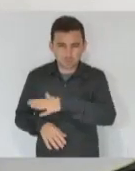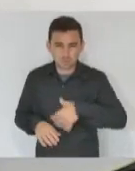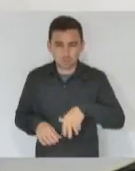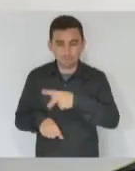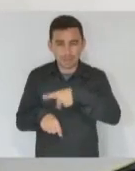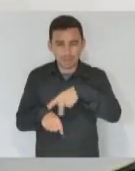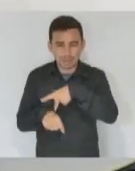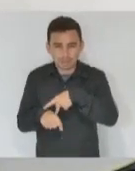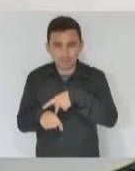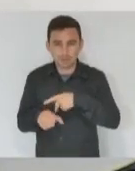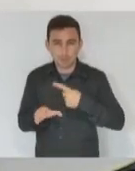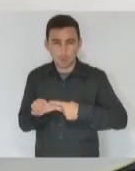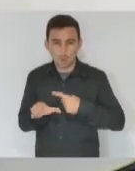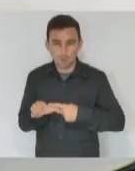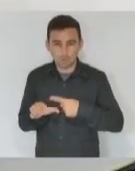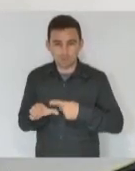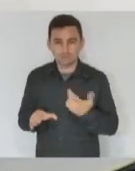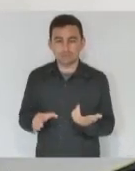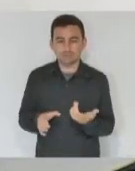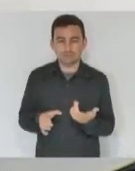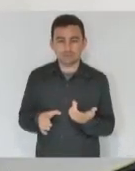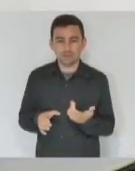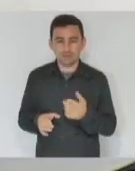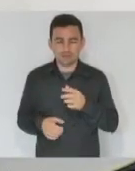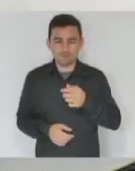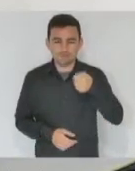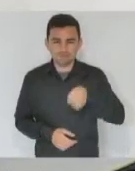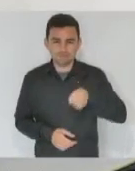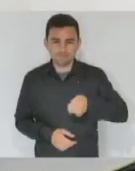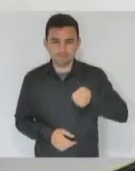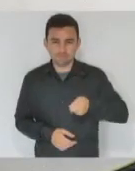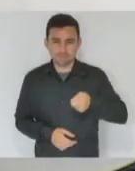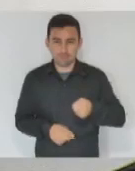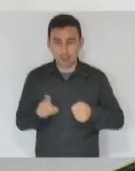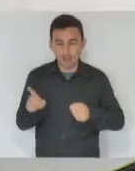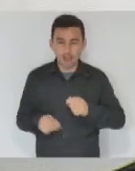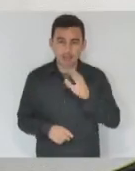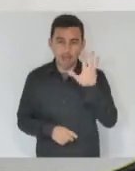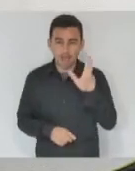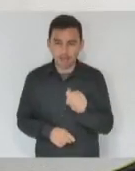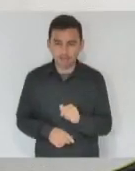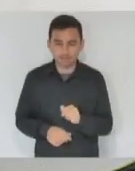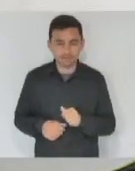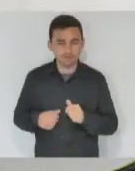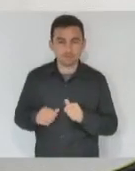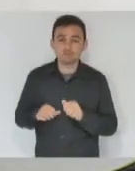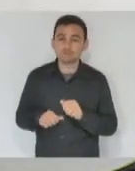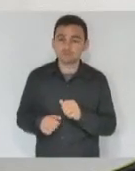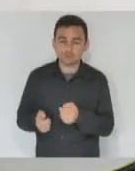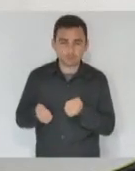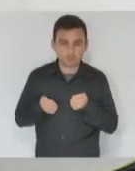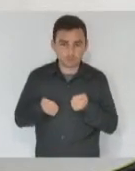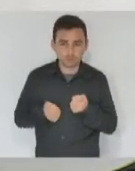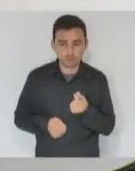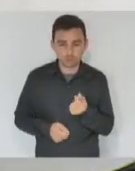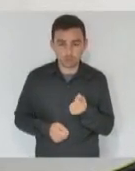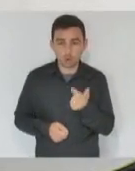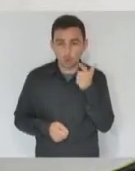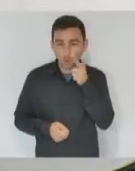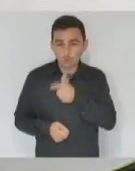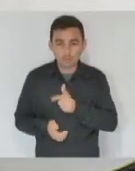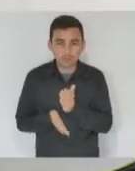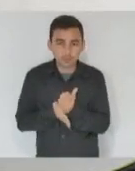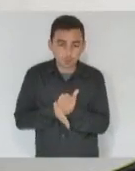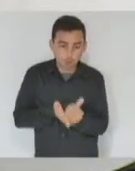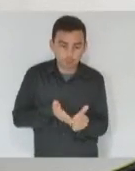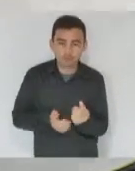América Latina ou ditadura africana, que começou a sobrar dinheiro no BNDES. Terceiro,